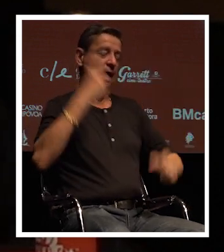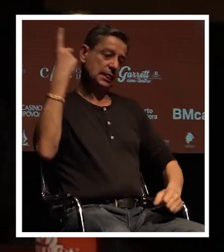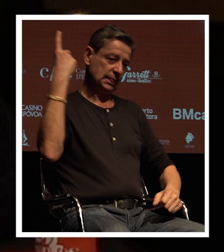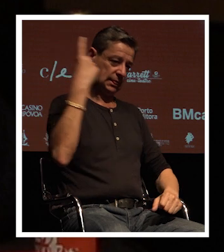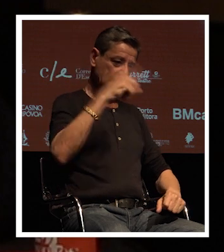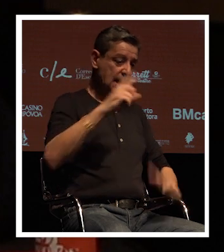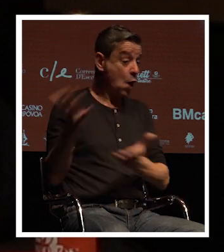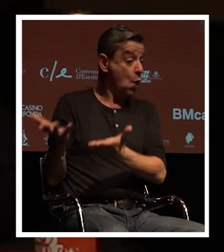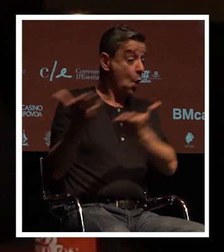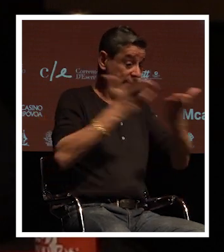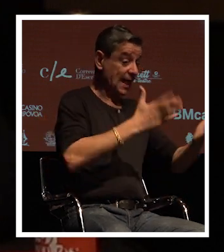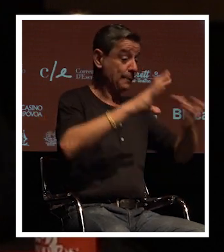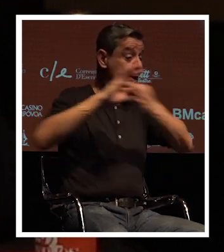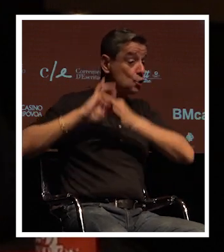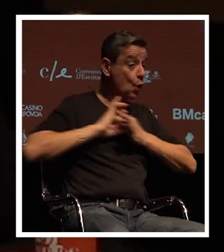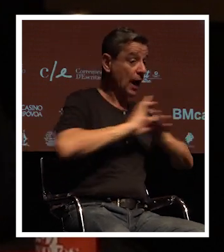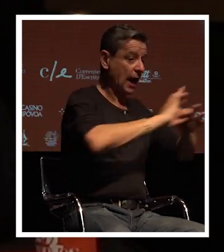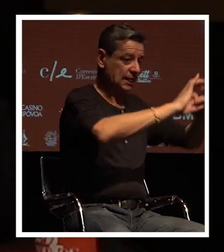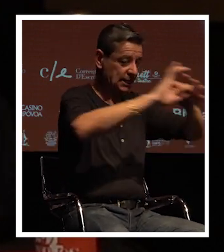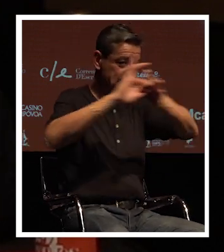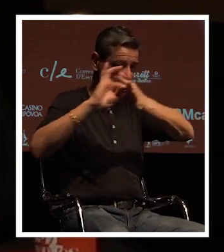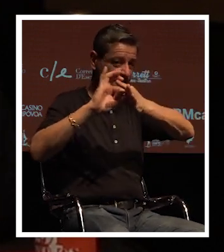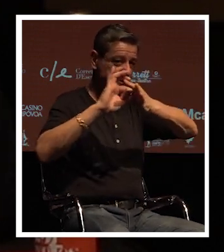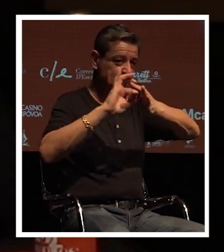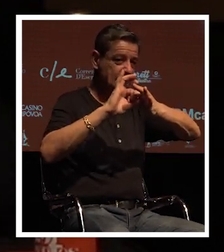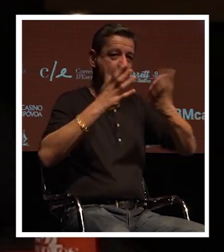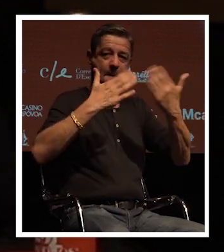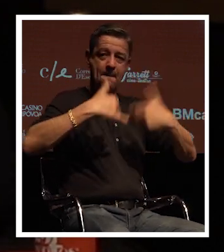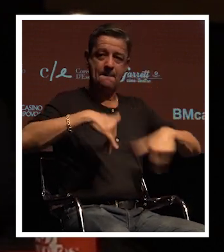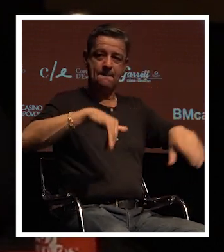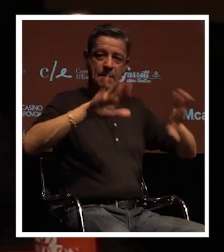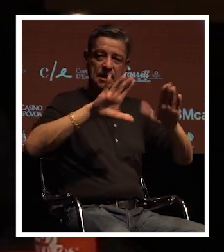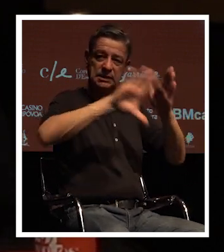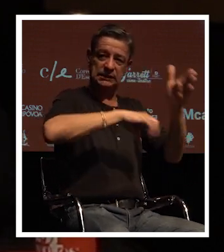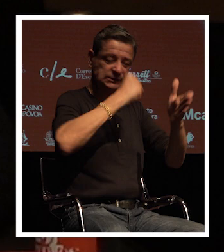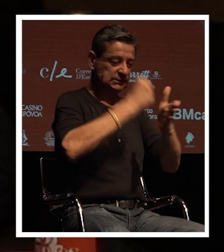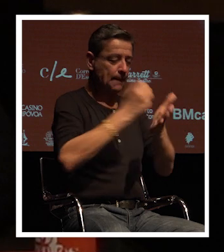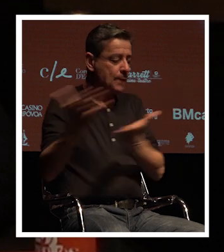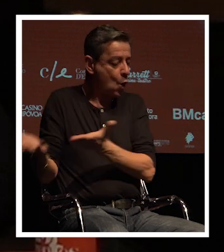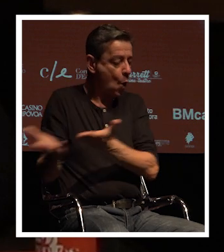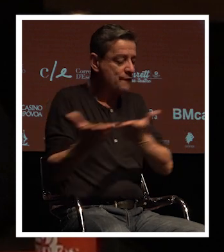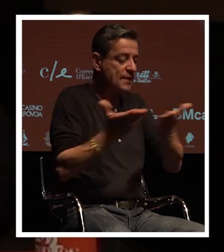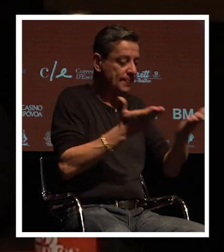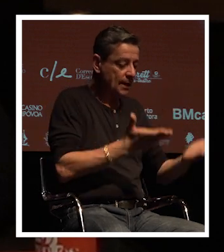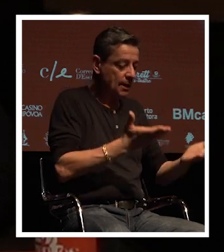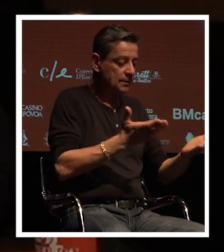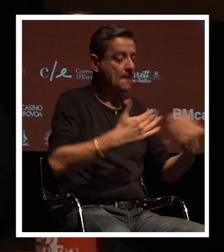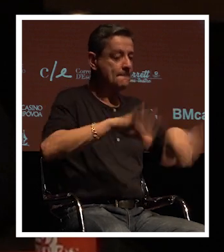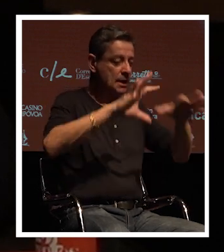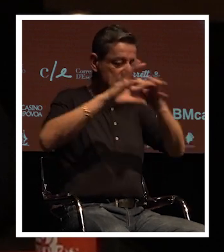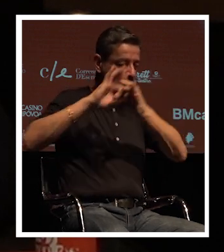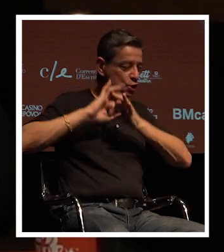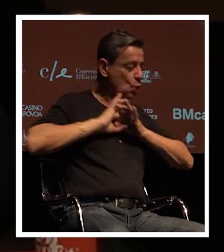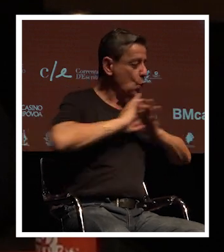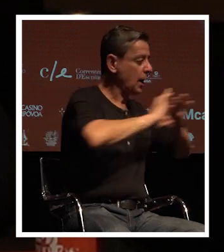sido convidado para as correntes nunca me fiz convidado felizmente fui sempre convidado mas panto as correntes